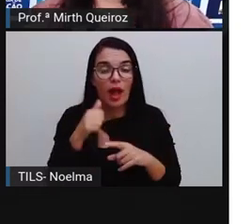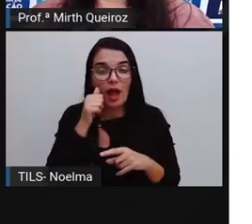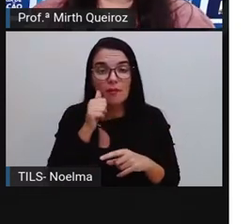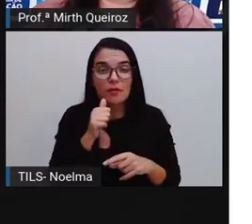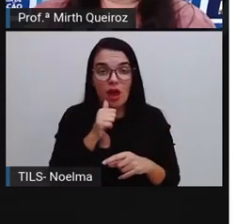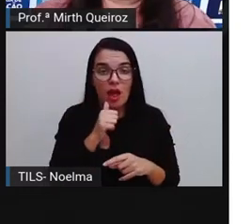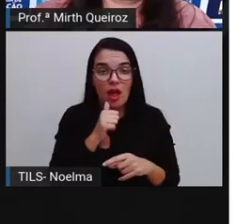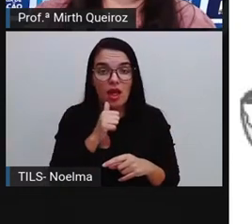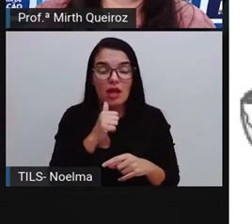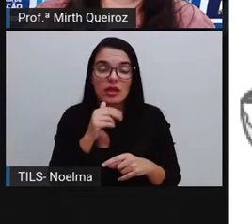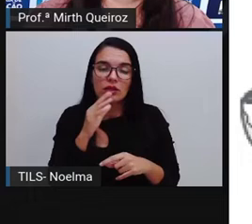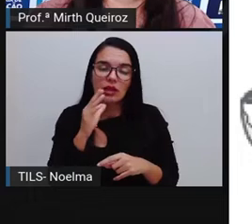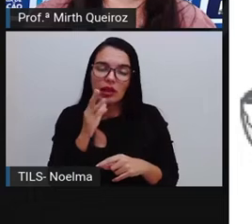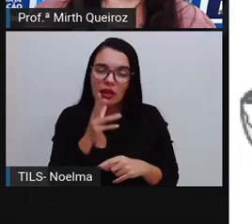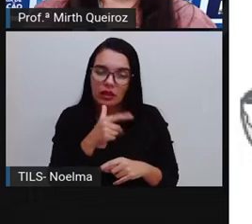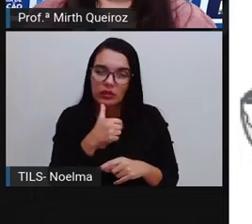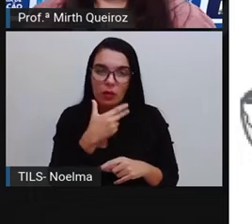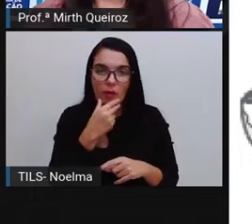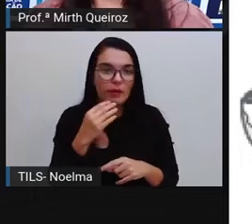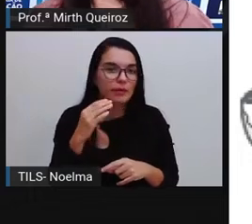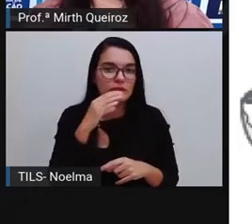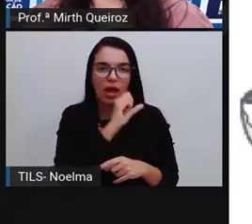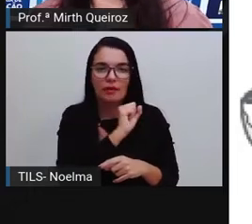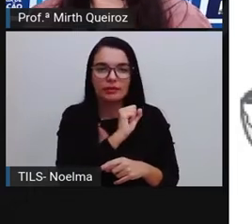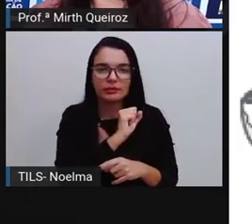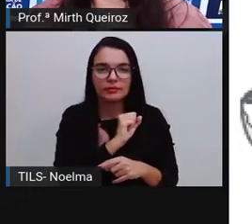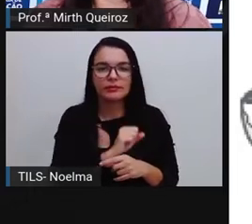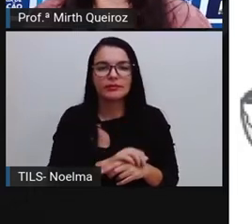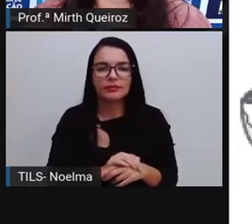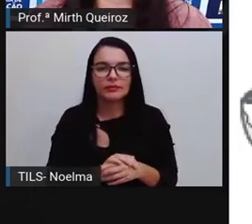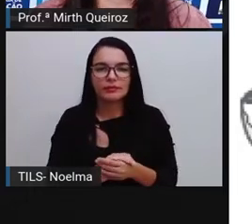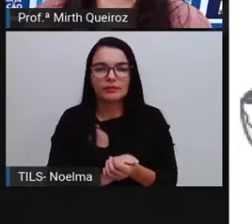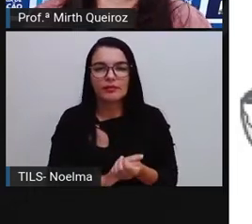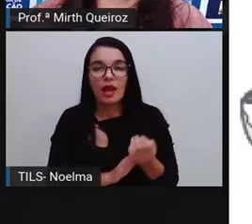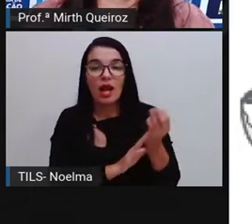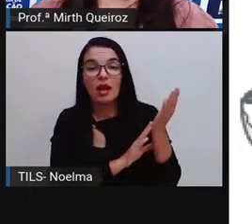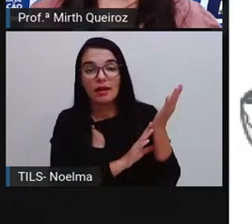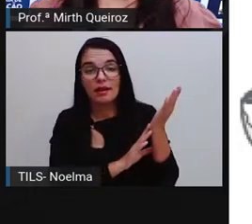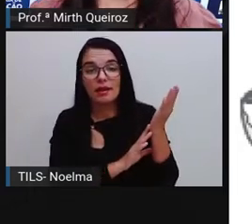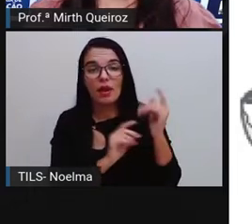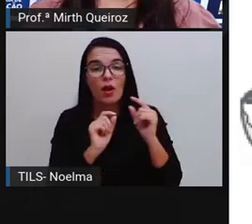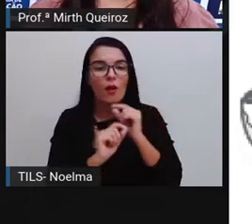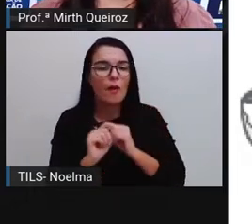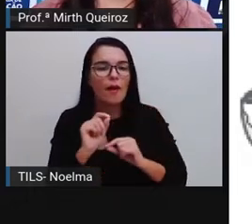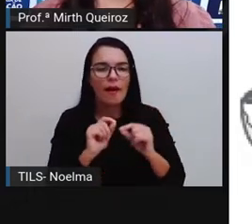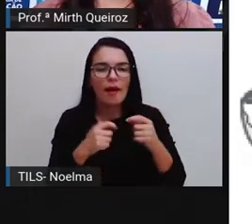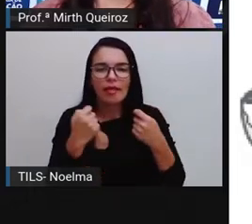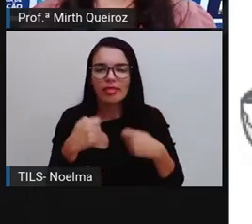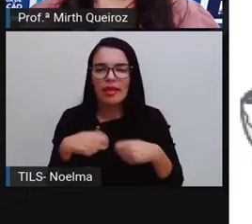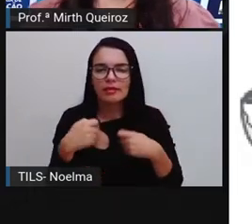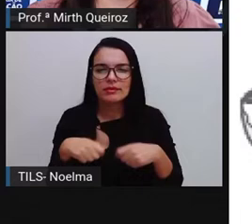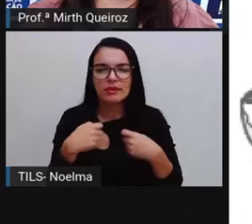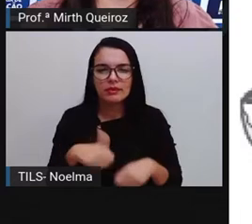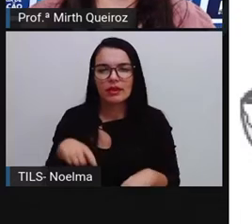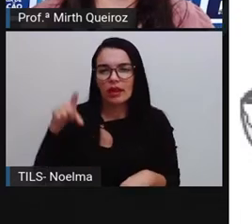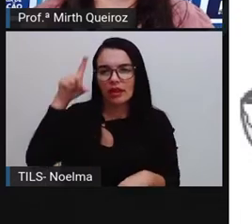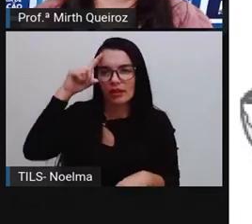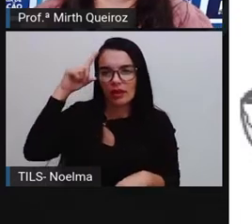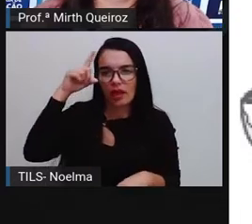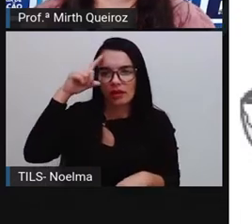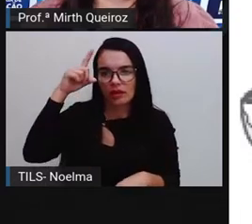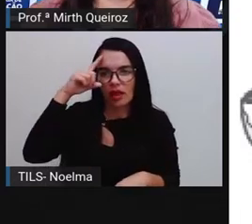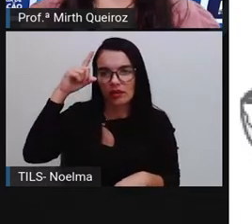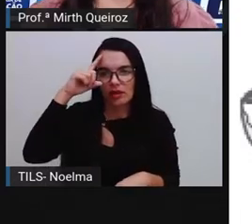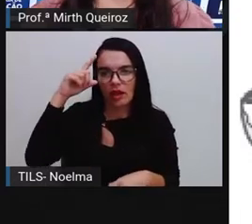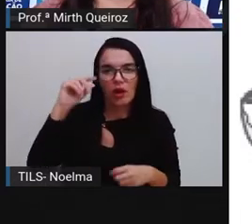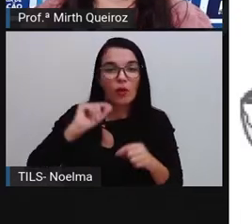a mulher, certo? A anatomia também é diferente. E aí, a nossa necessidade